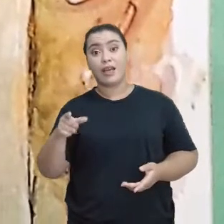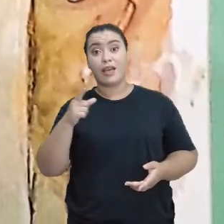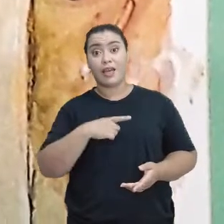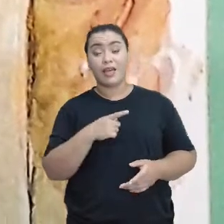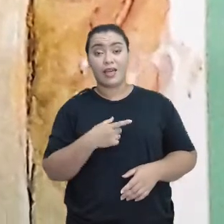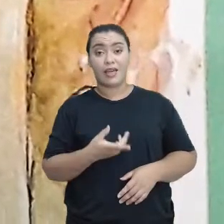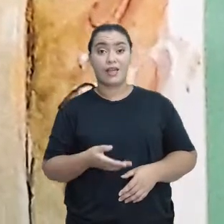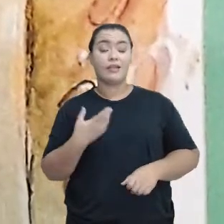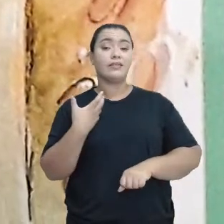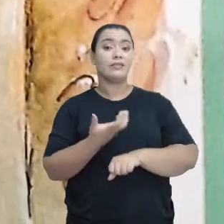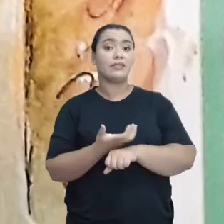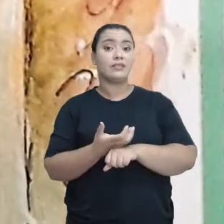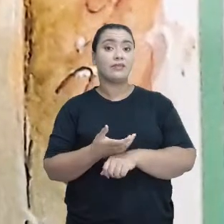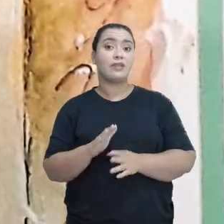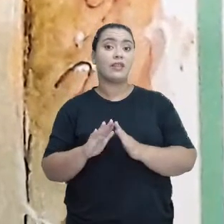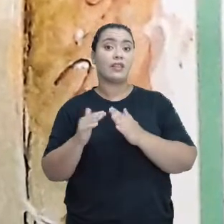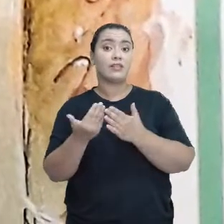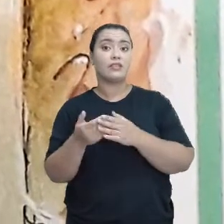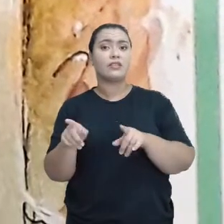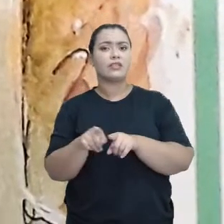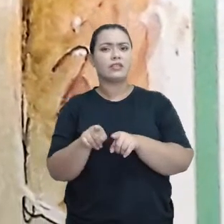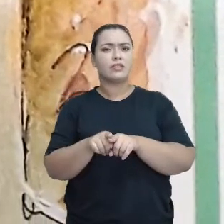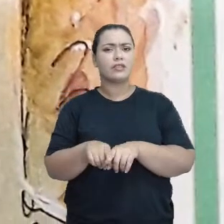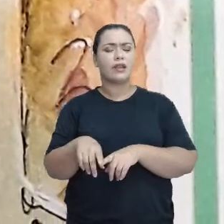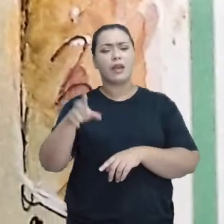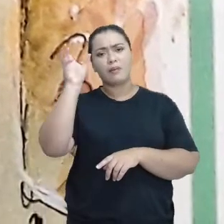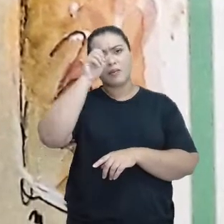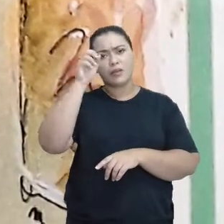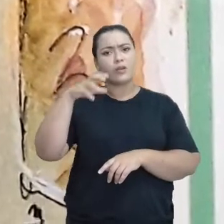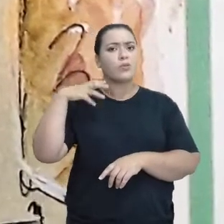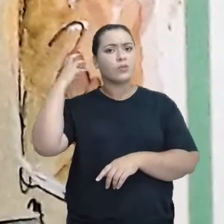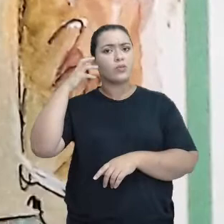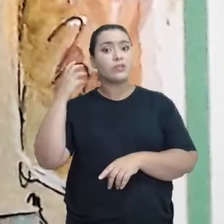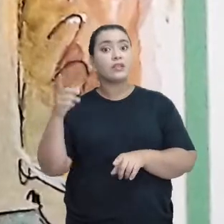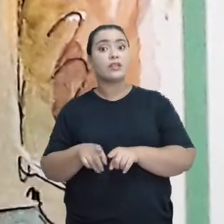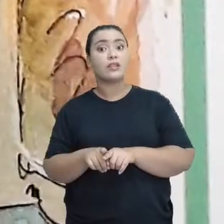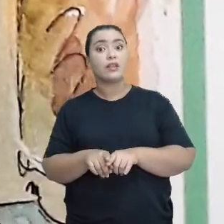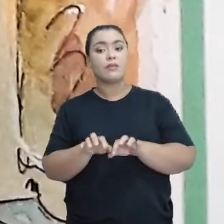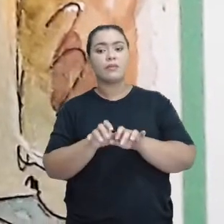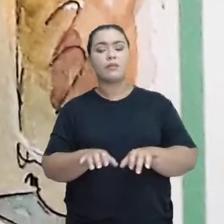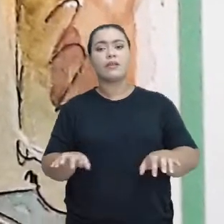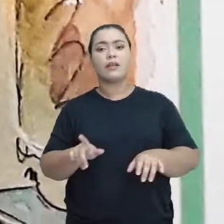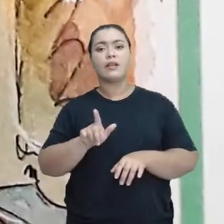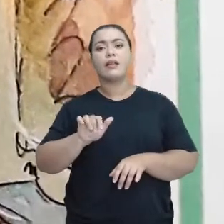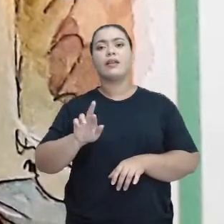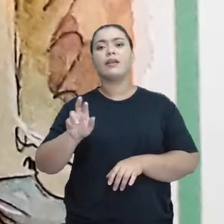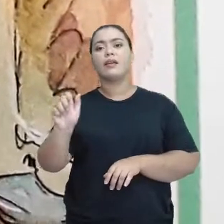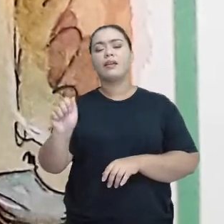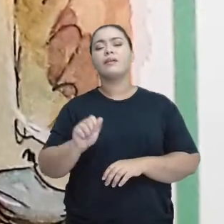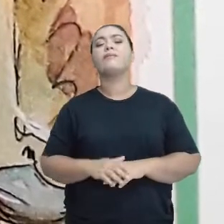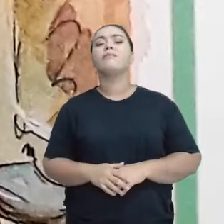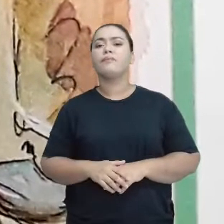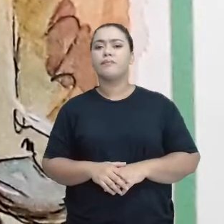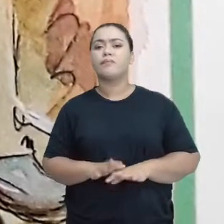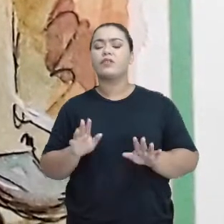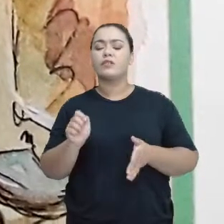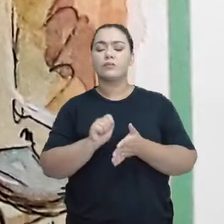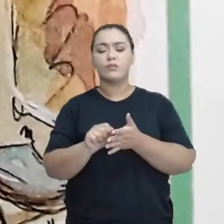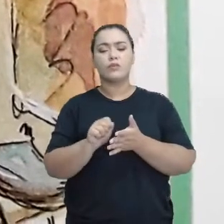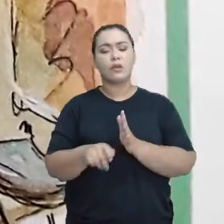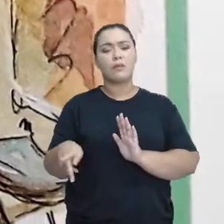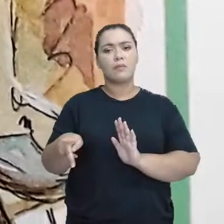escola, Leonardo também teve aulas de música e aprendeu a tocar lira. Logo estava compondo suas